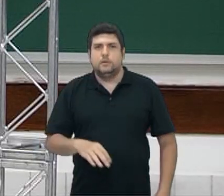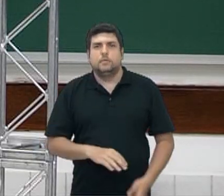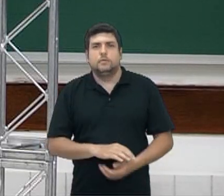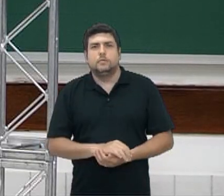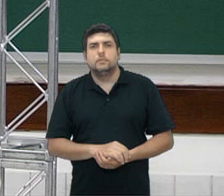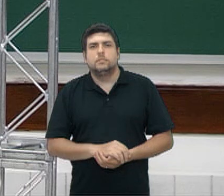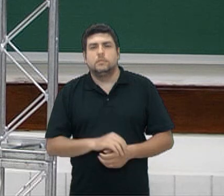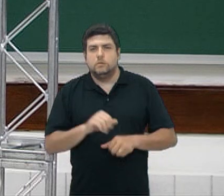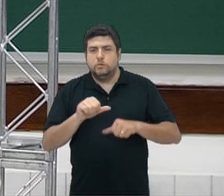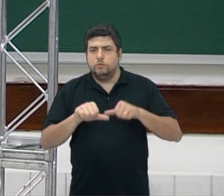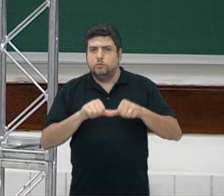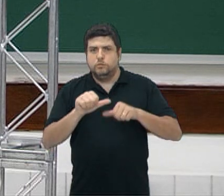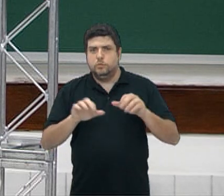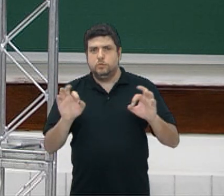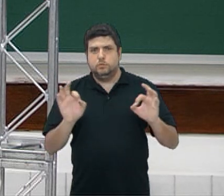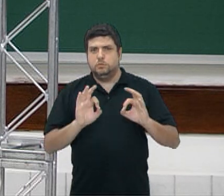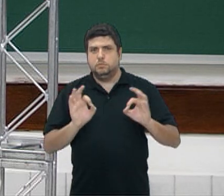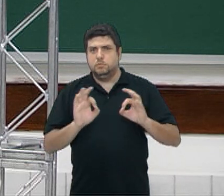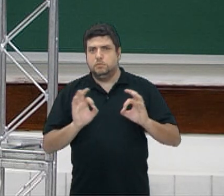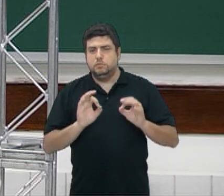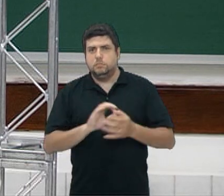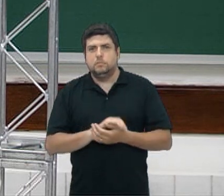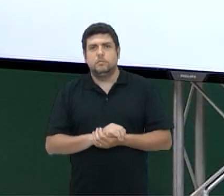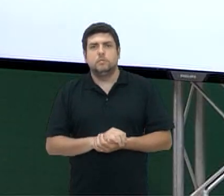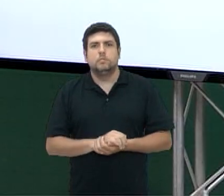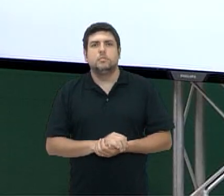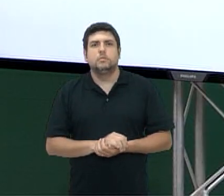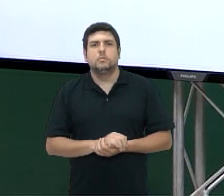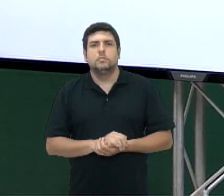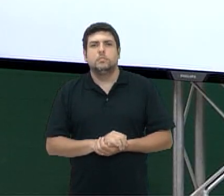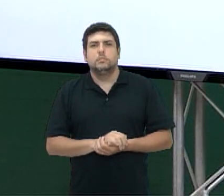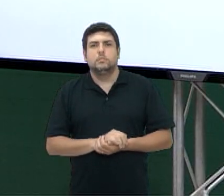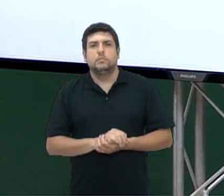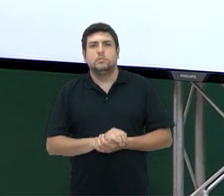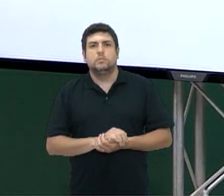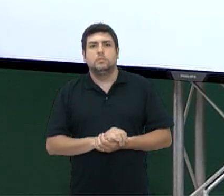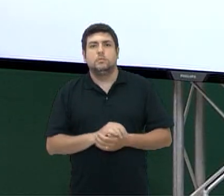forma alguma. Não houve variação nenhuma, nem em direção,